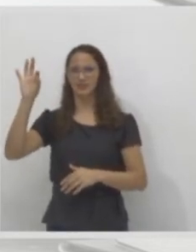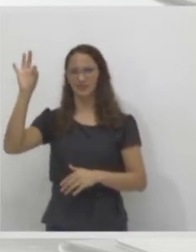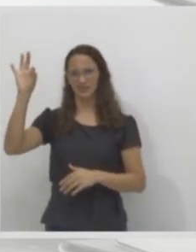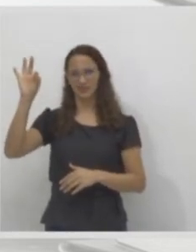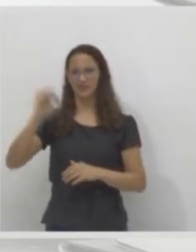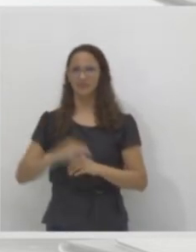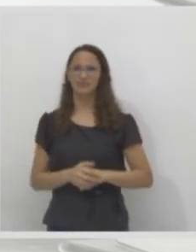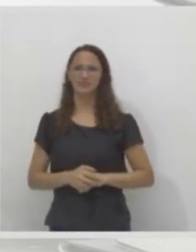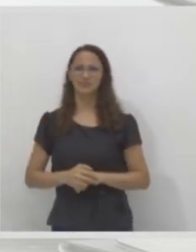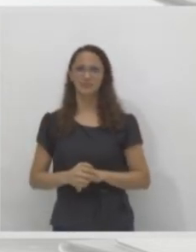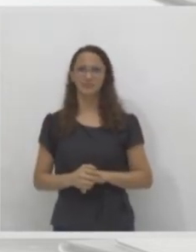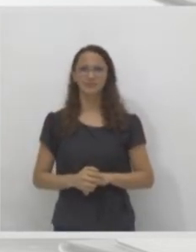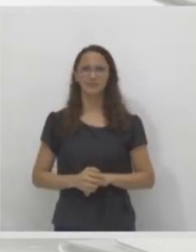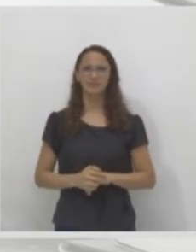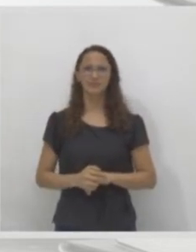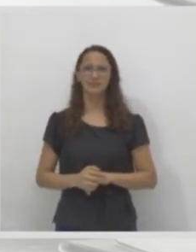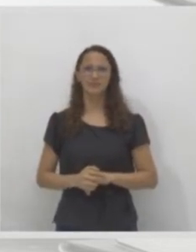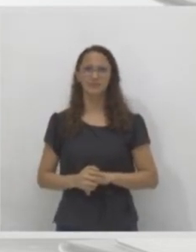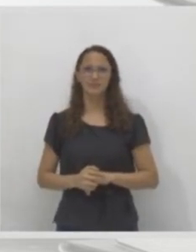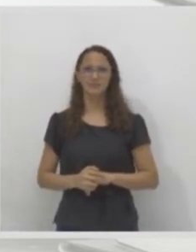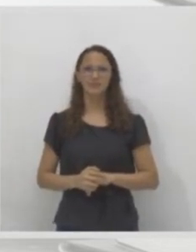aqui esse ângulo A